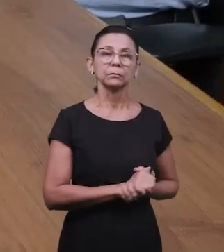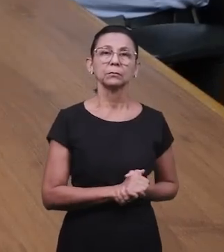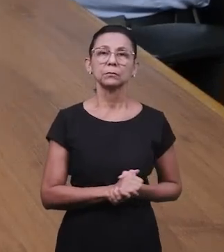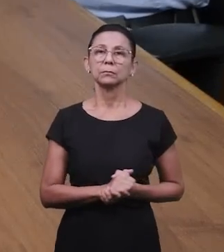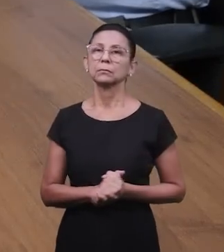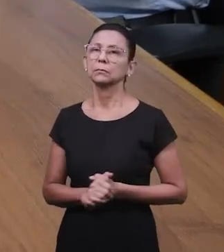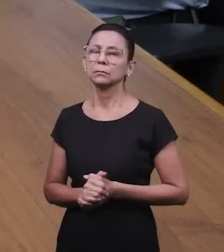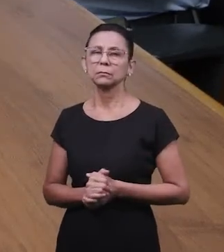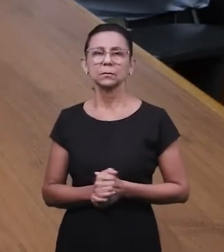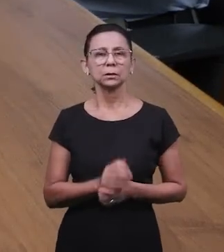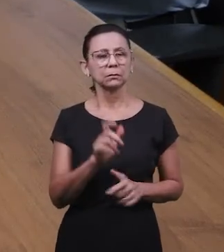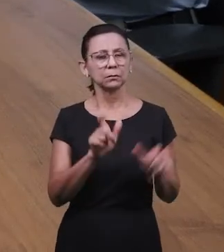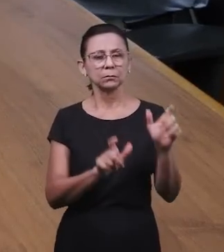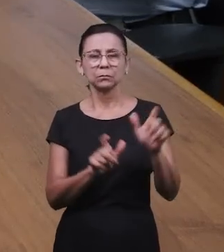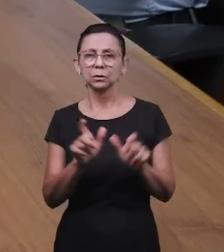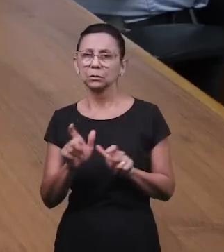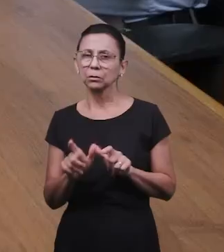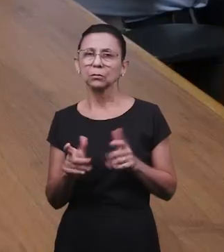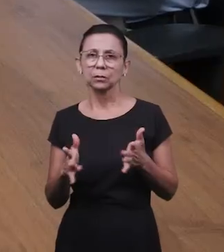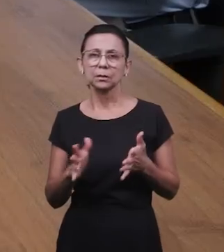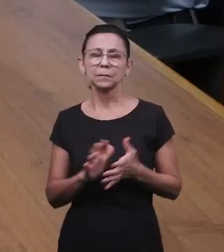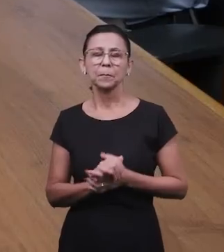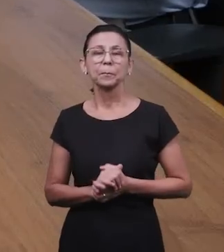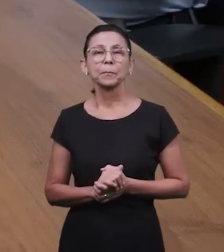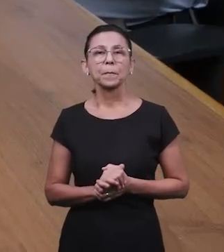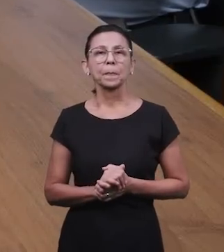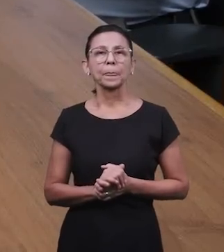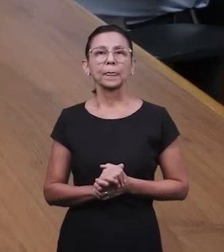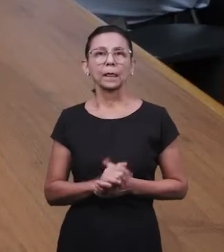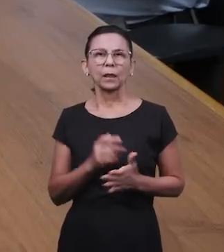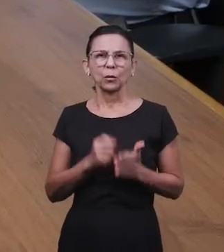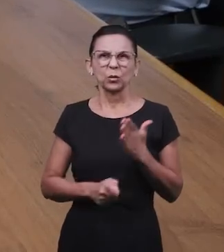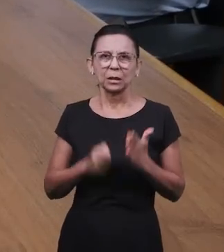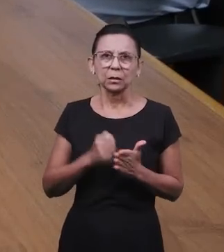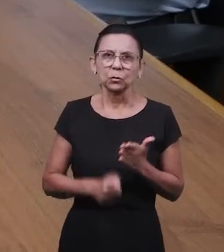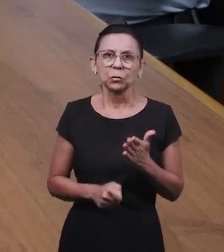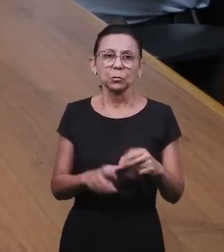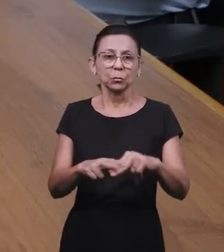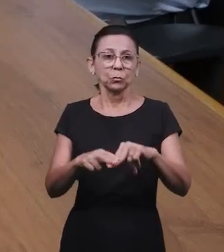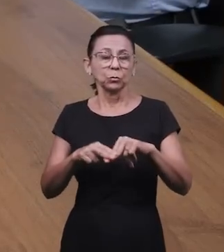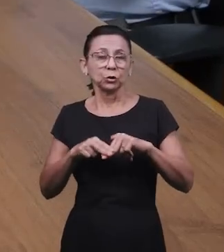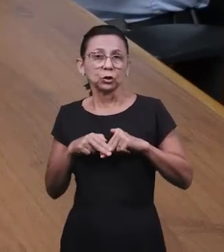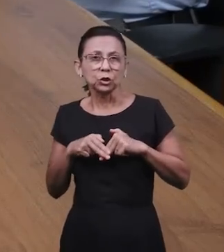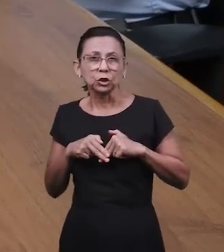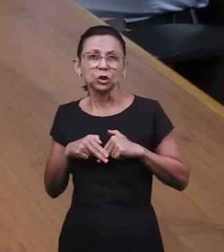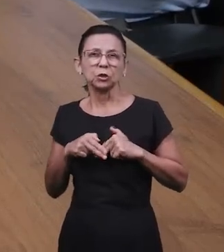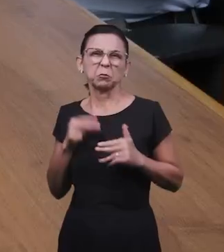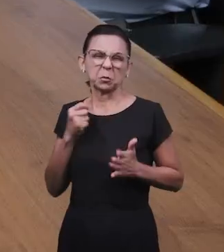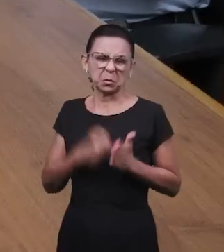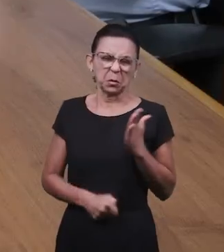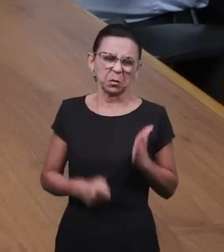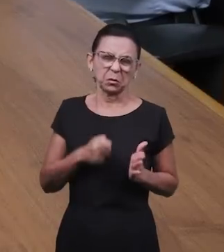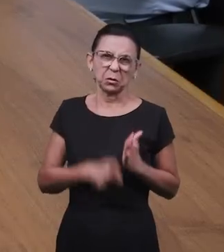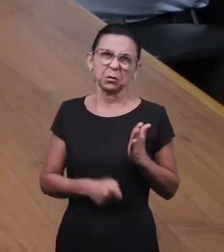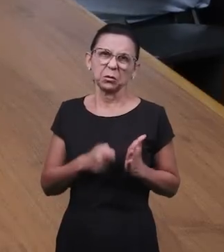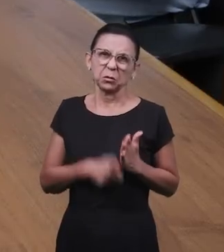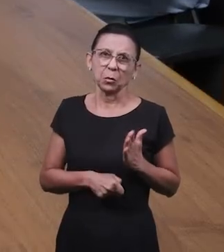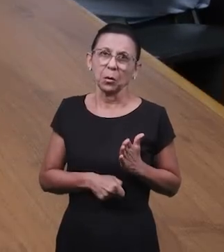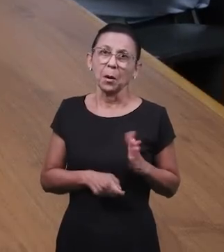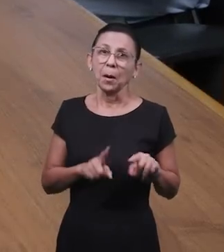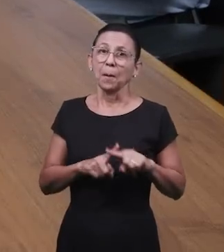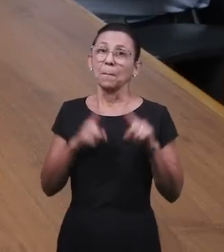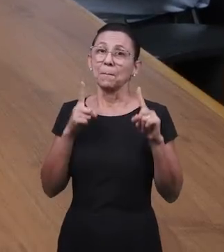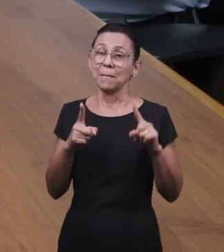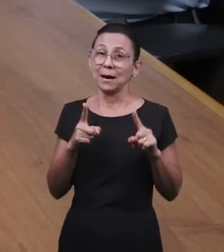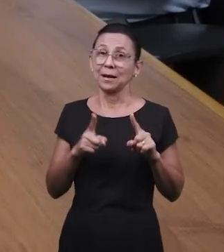também acabam dando a sua vida por essa causa, tendo como exemplo. Mas o único que ressuscitou pela mesma causa, ou seja, pela causa que